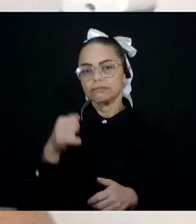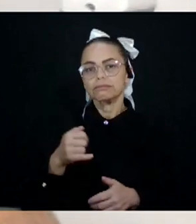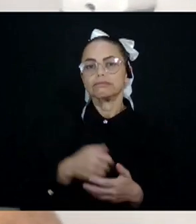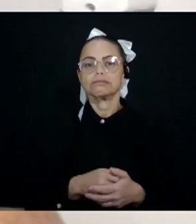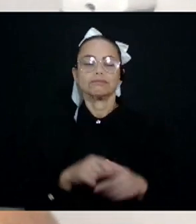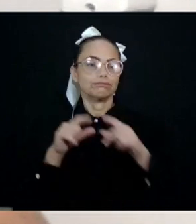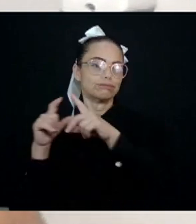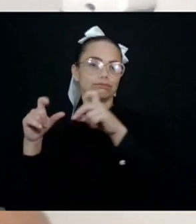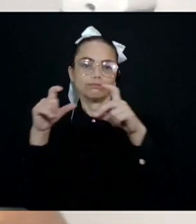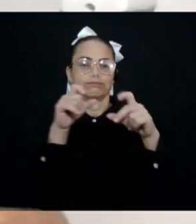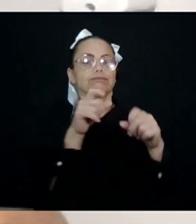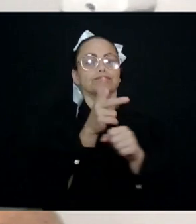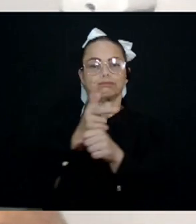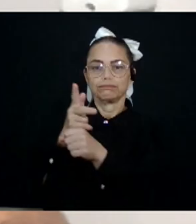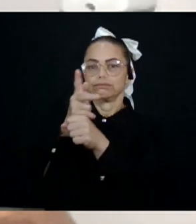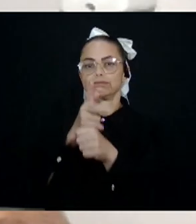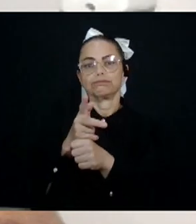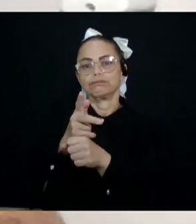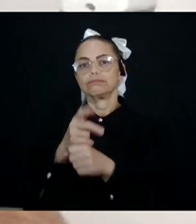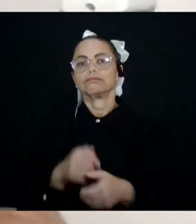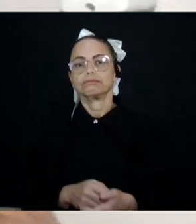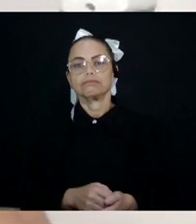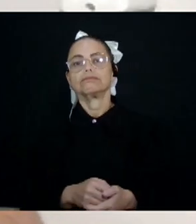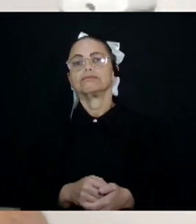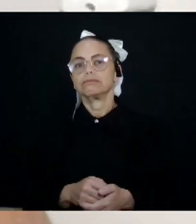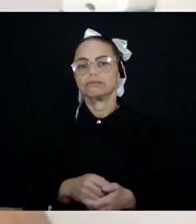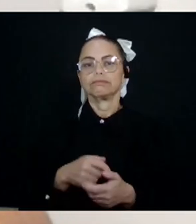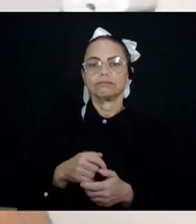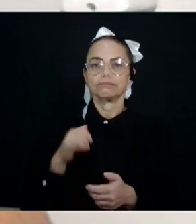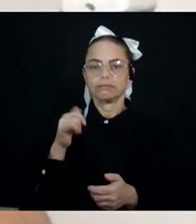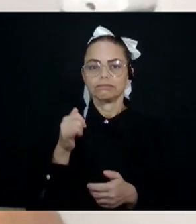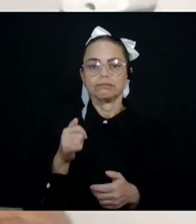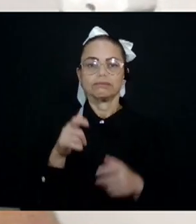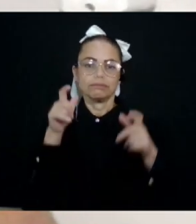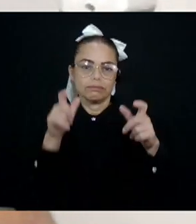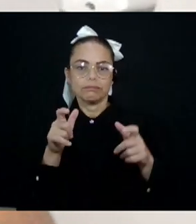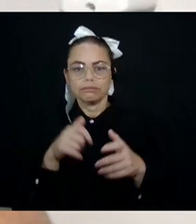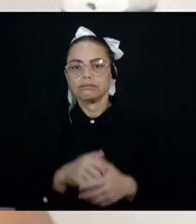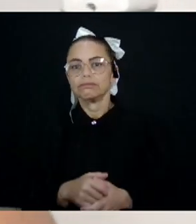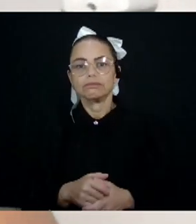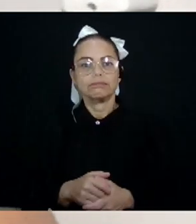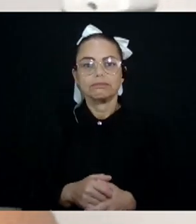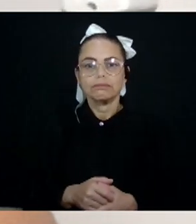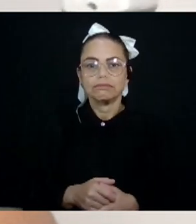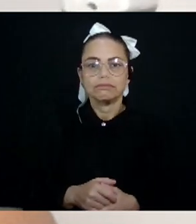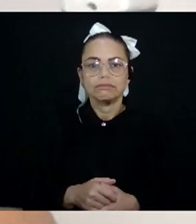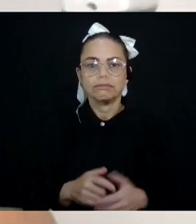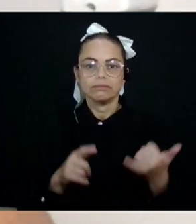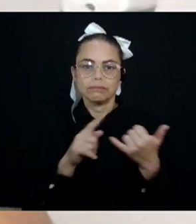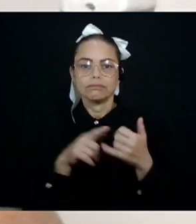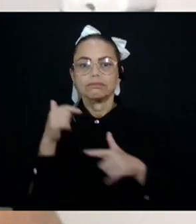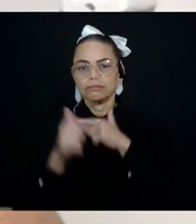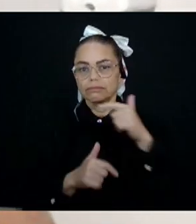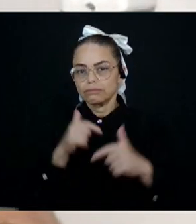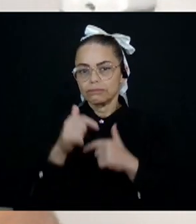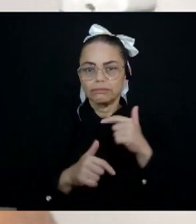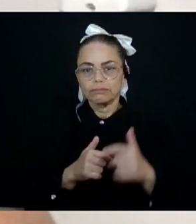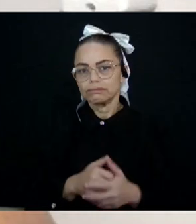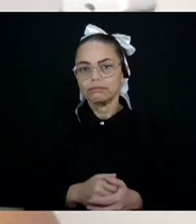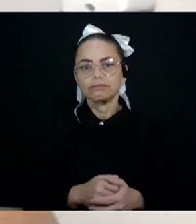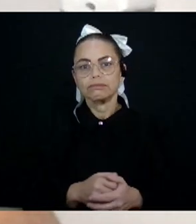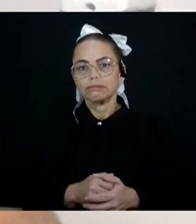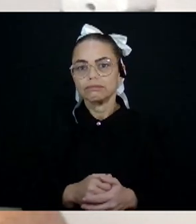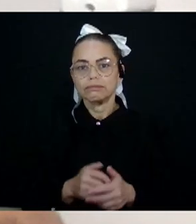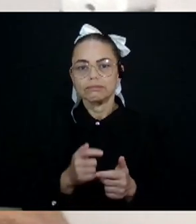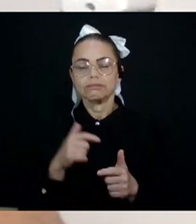algum lugar, ou gravando vídeo de alguma coisa em algum local que eu esteja, ela tá com o telefone na mão trabalhando. Porque ela trabalha, tem 2